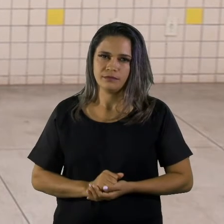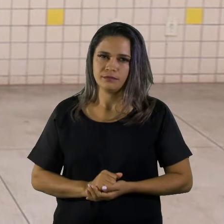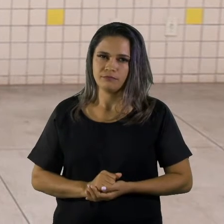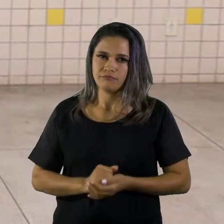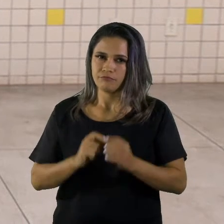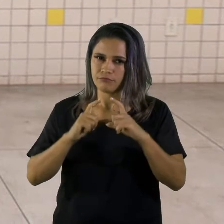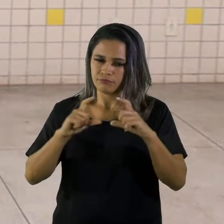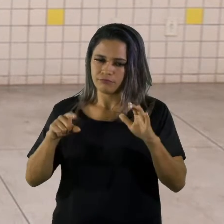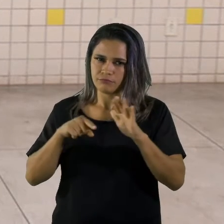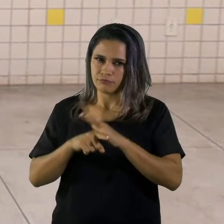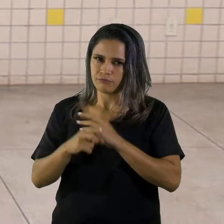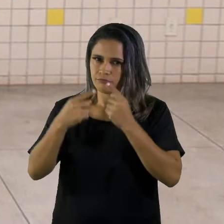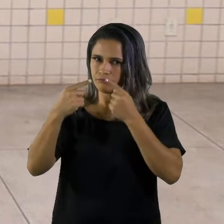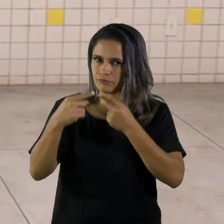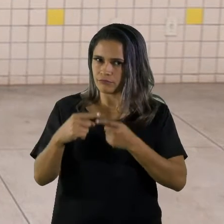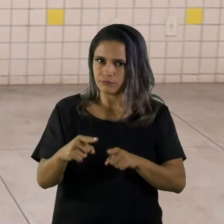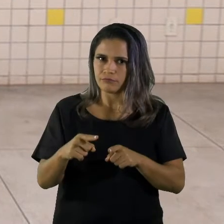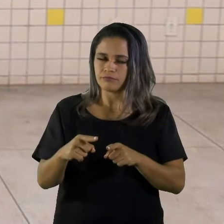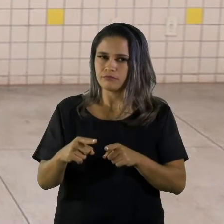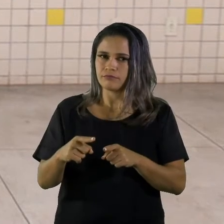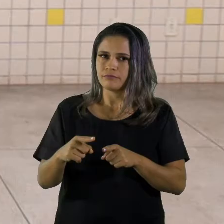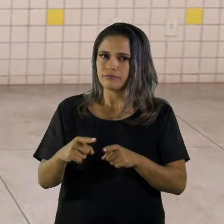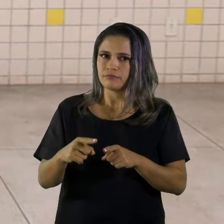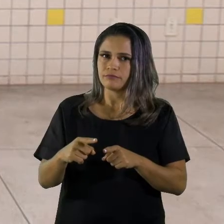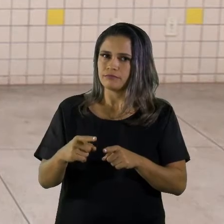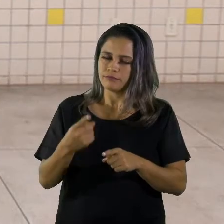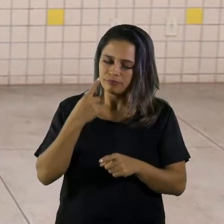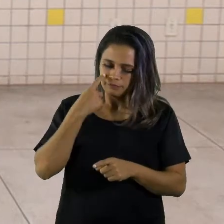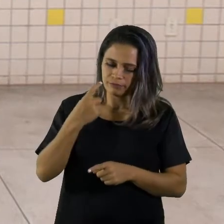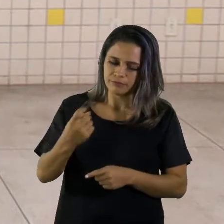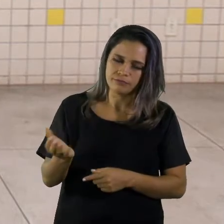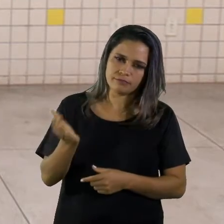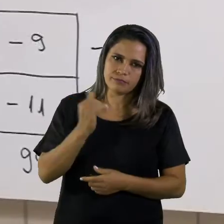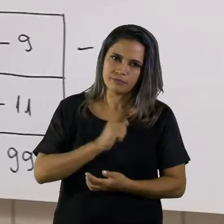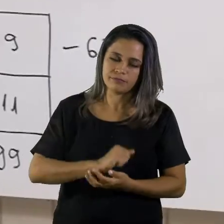probleminha, um desafio, que eu acho que deixa as coisas mais interessantes. Vem comigo.